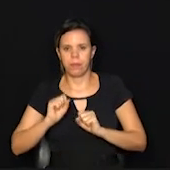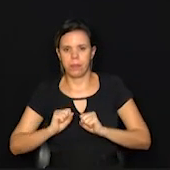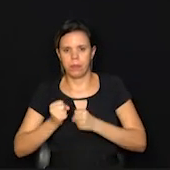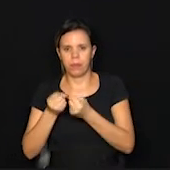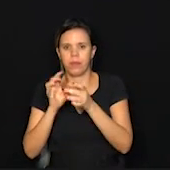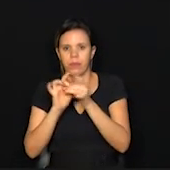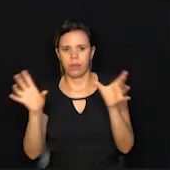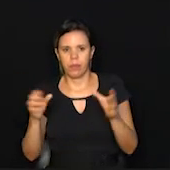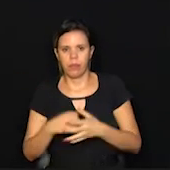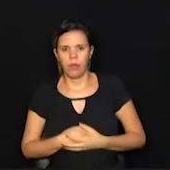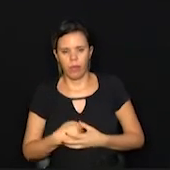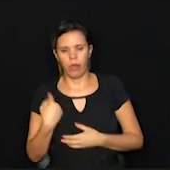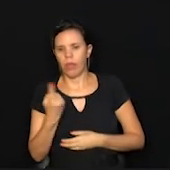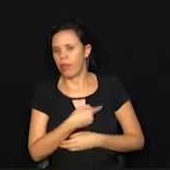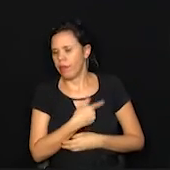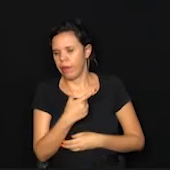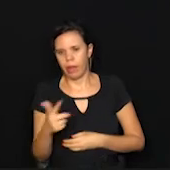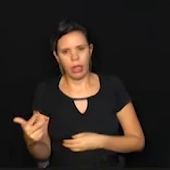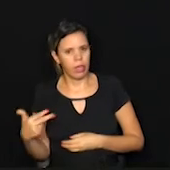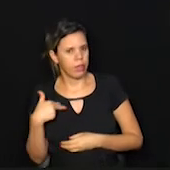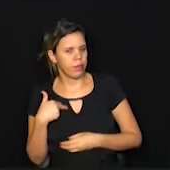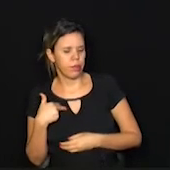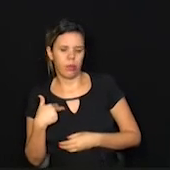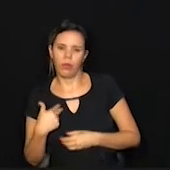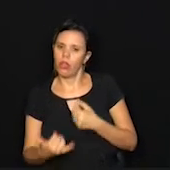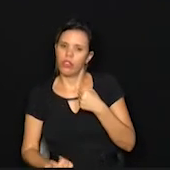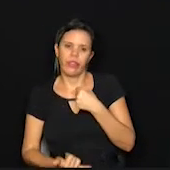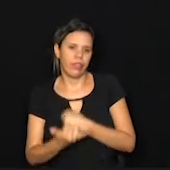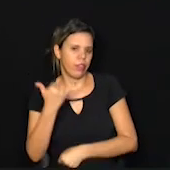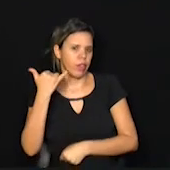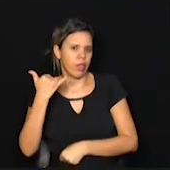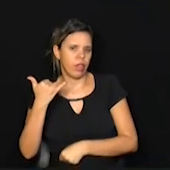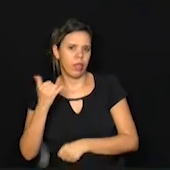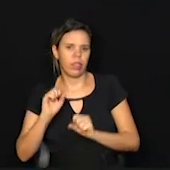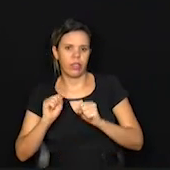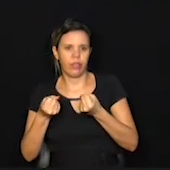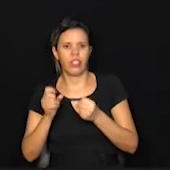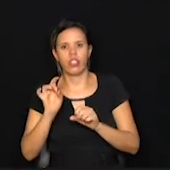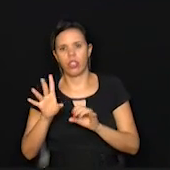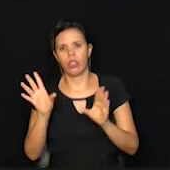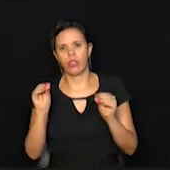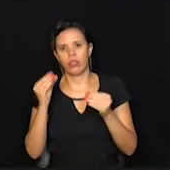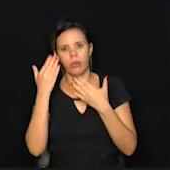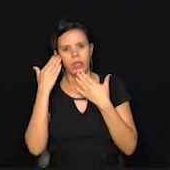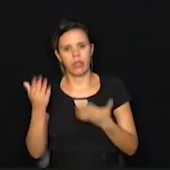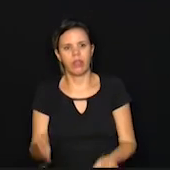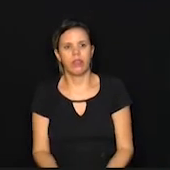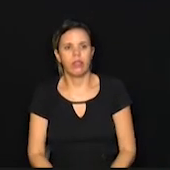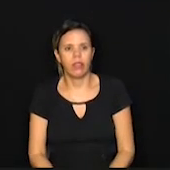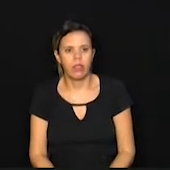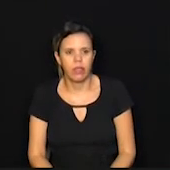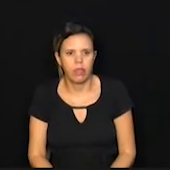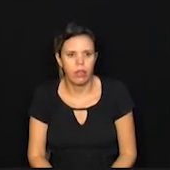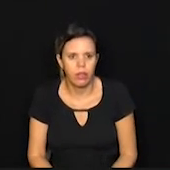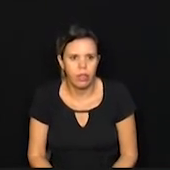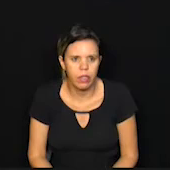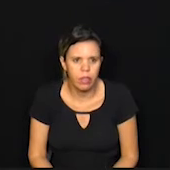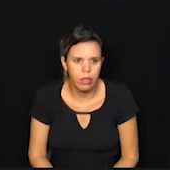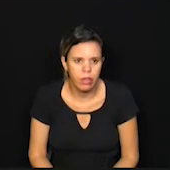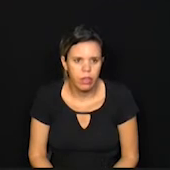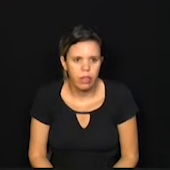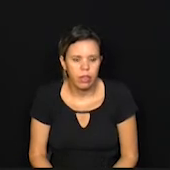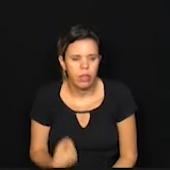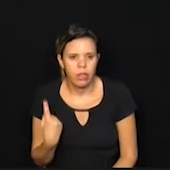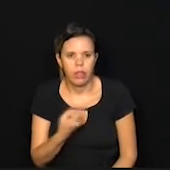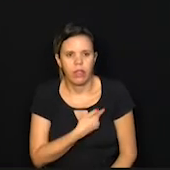democracia e a gente não tem que ter vacilo na defesa da Democracia só isso obrigado e Valeu Walter é